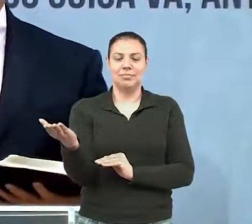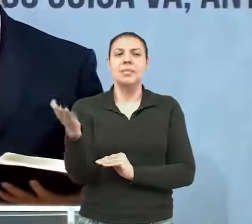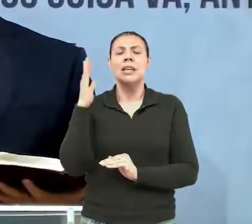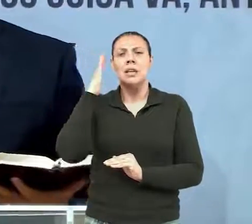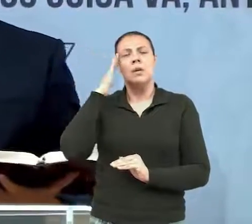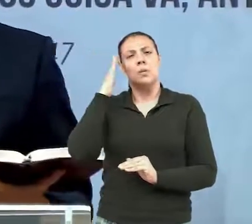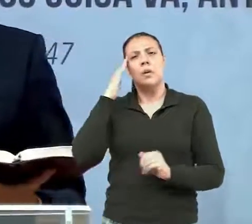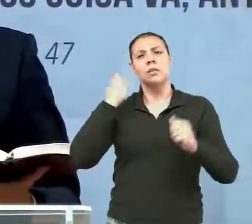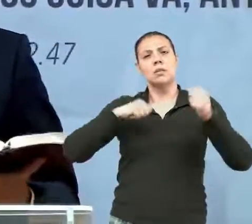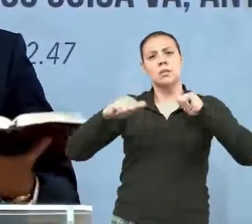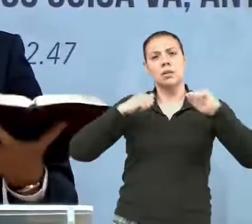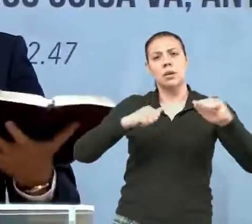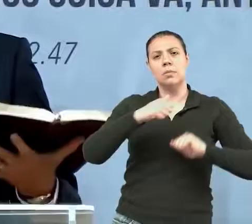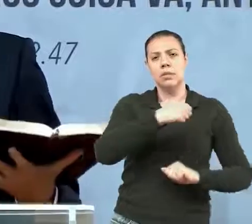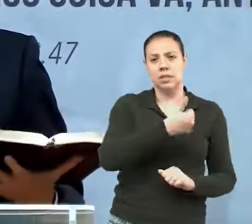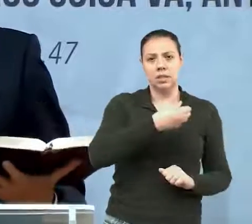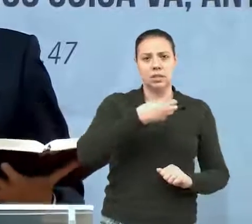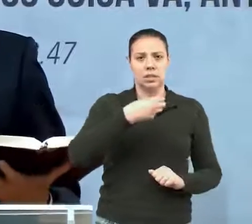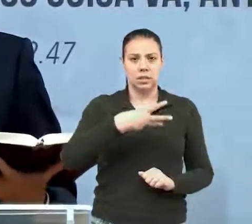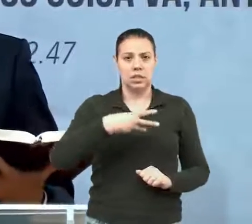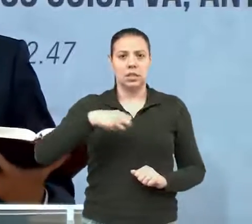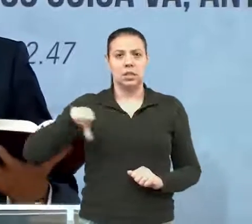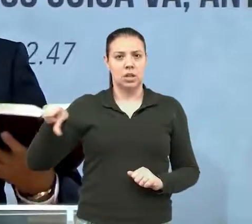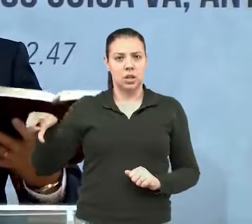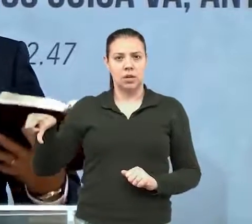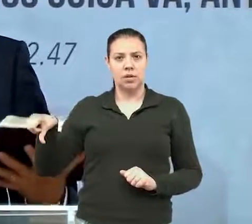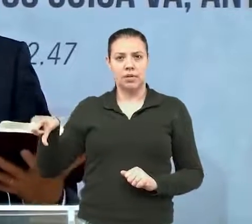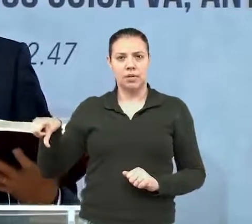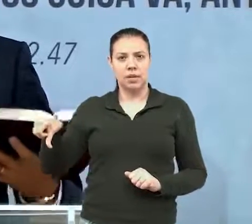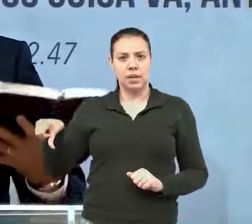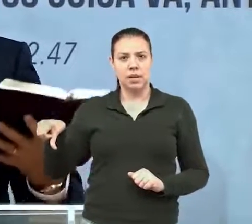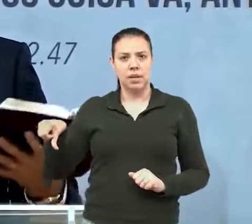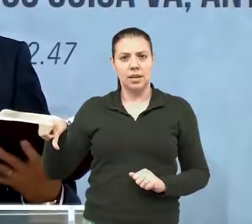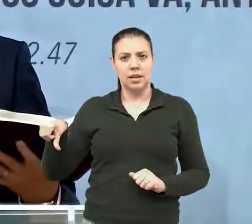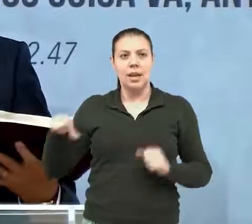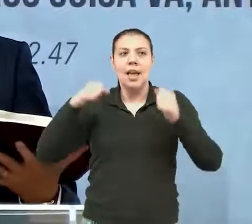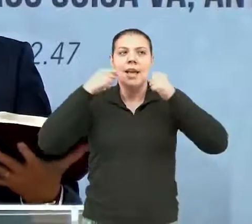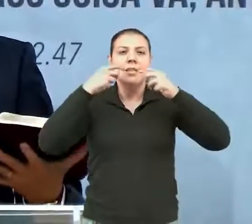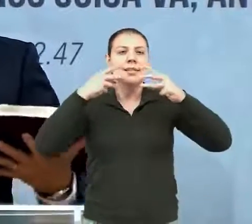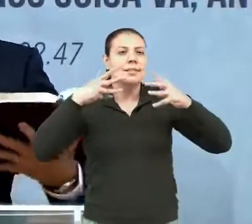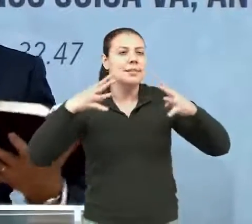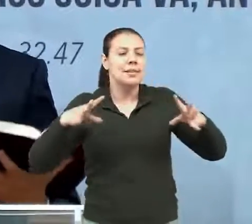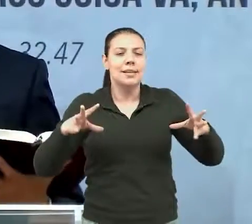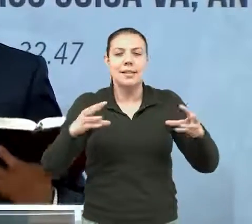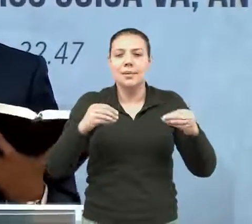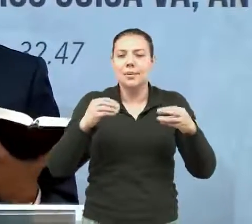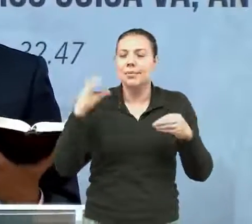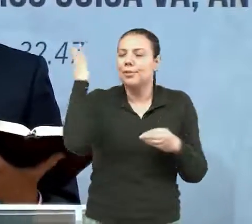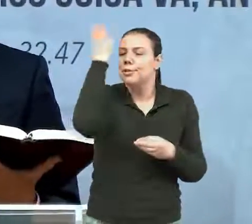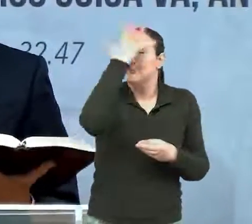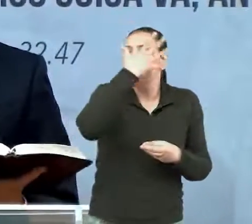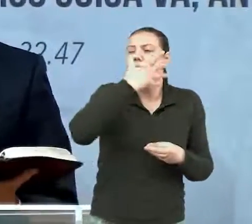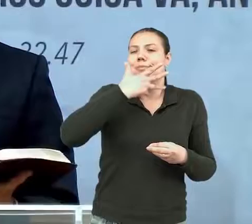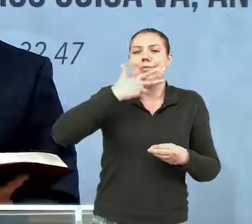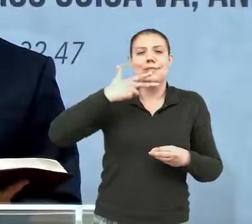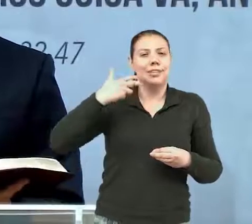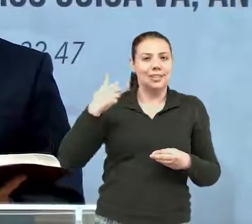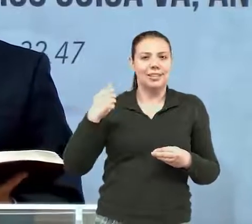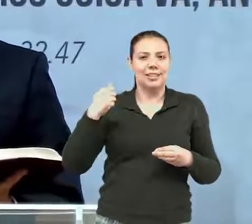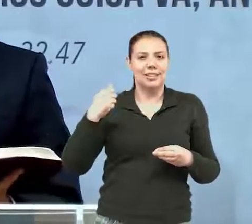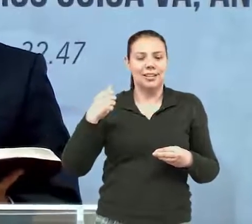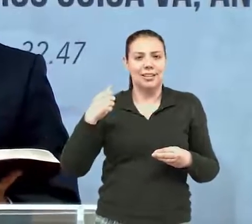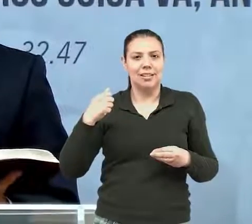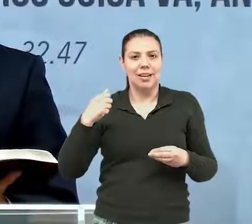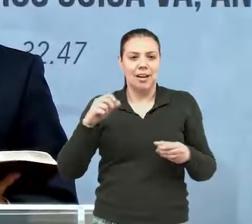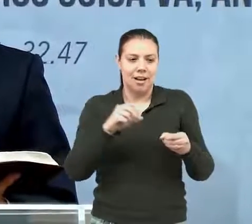seja a descrição mais bela, mais eloquente, mais rica, que nós temos na Escritura, acerca